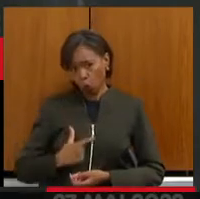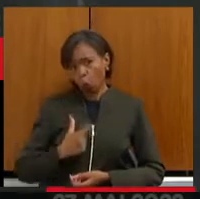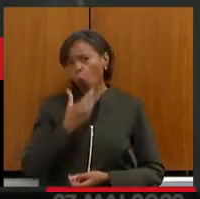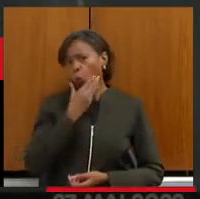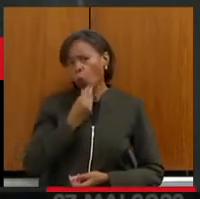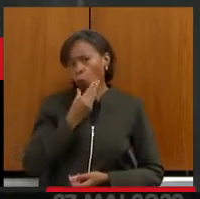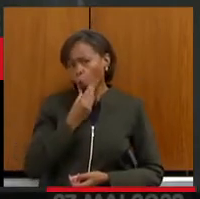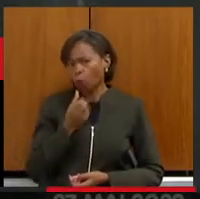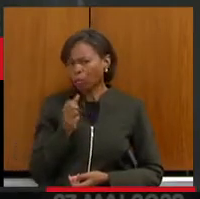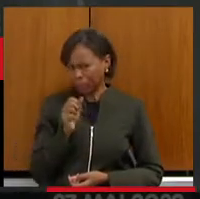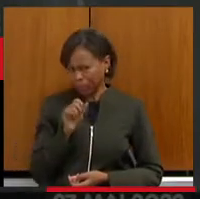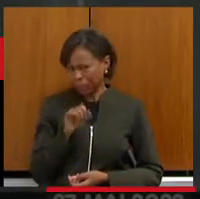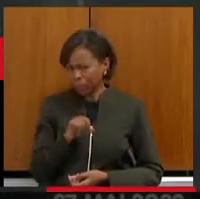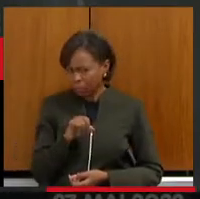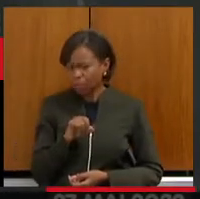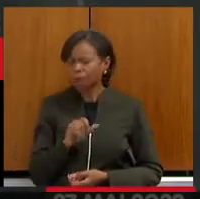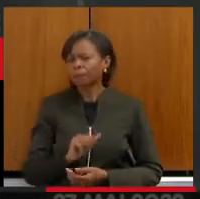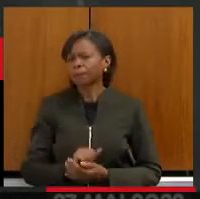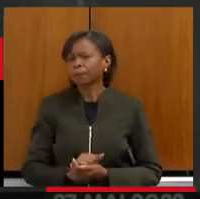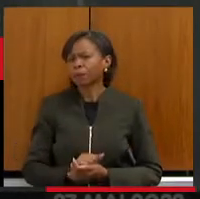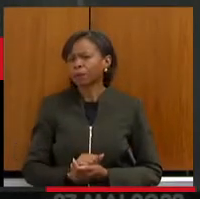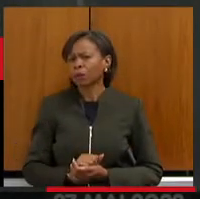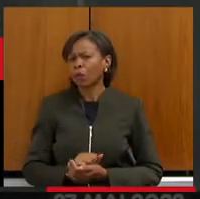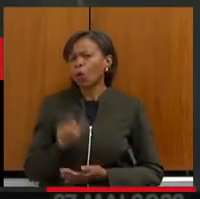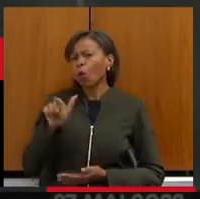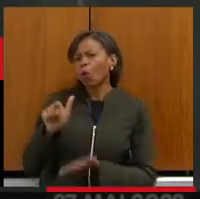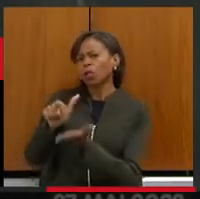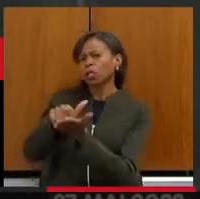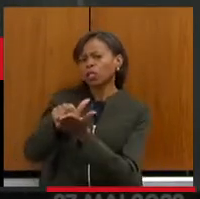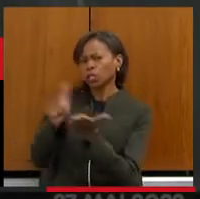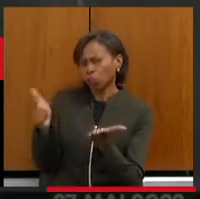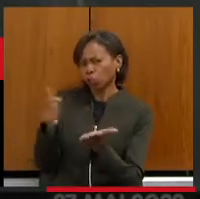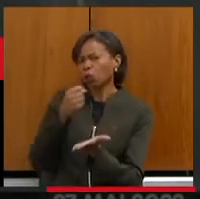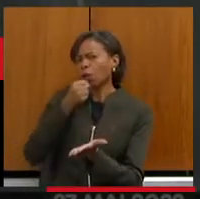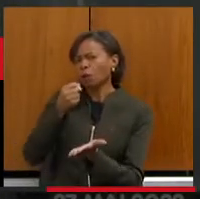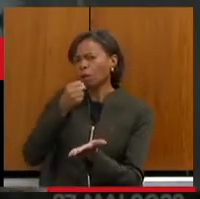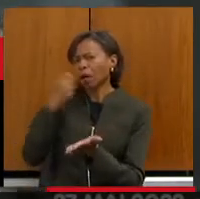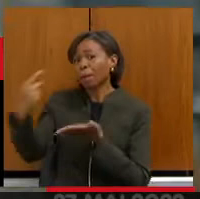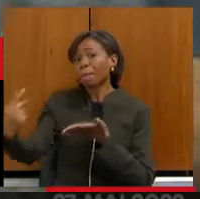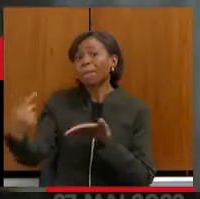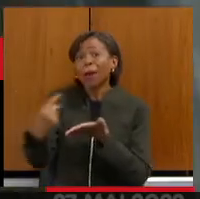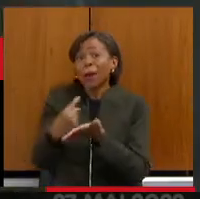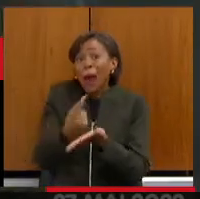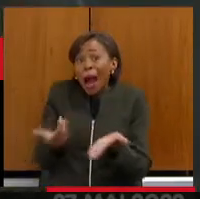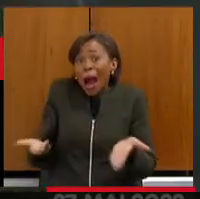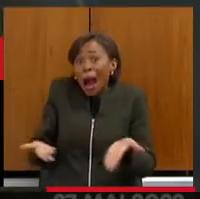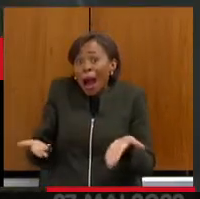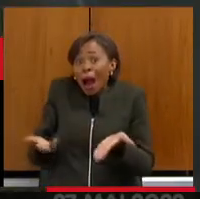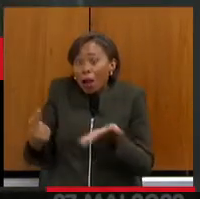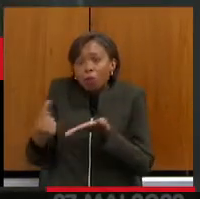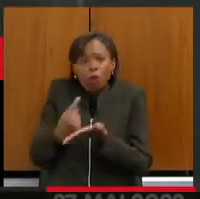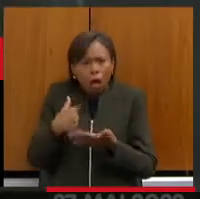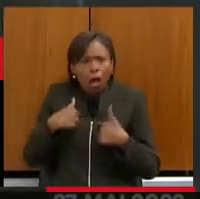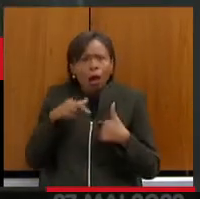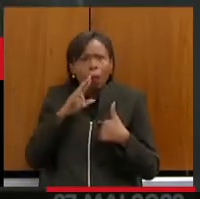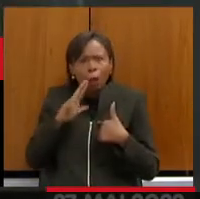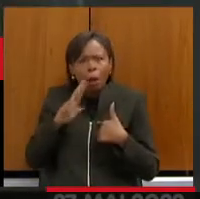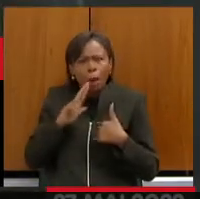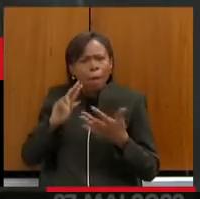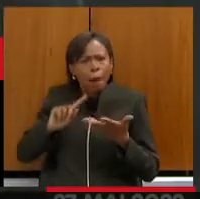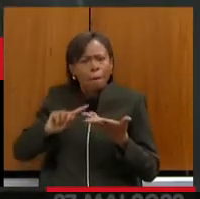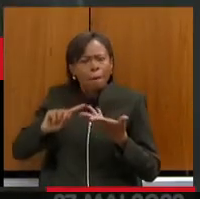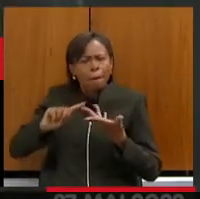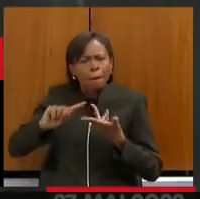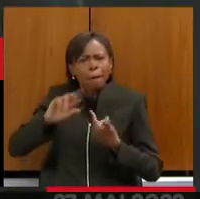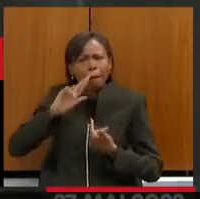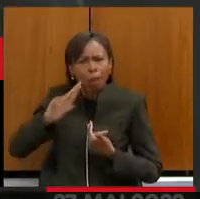o locutor que acabou de me fazer uma pergunta eu respondi tudo certinho